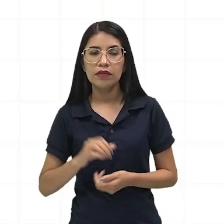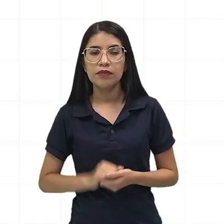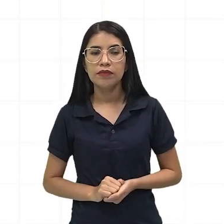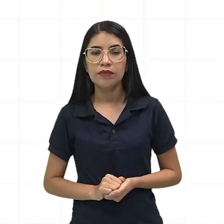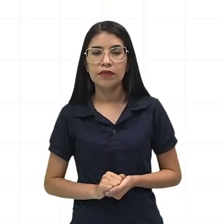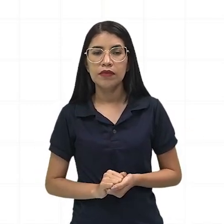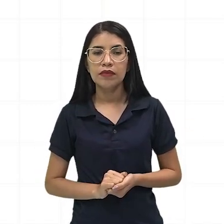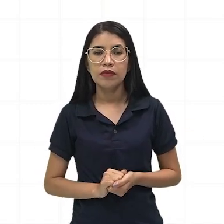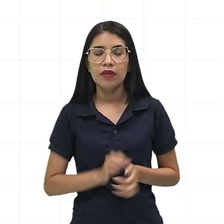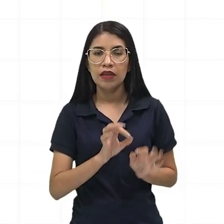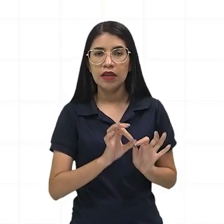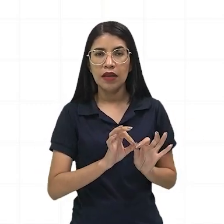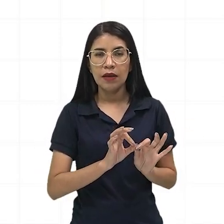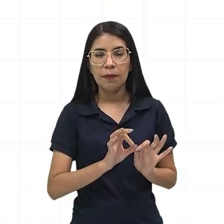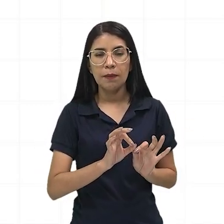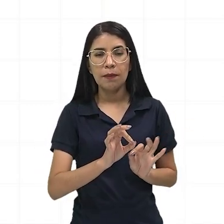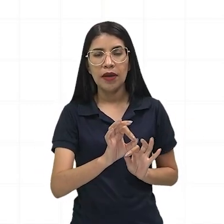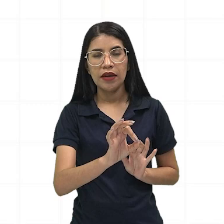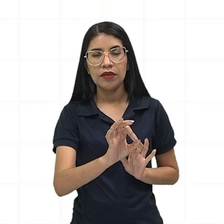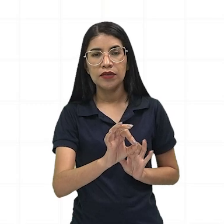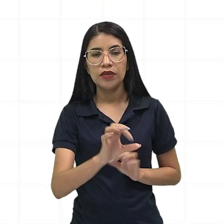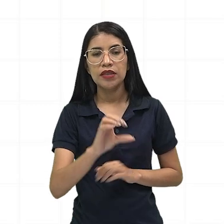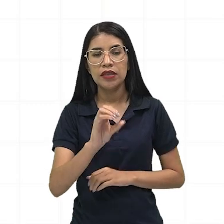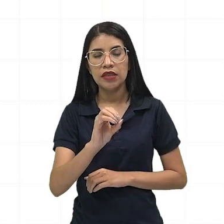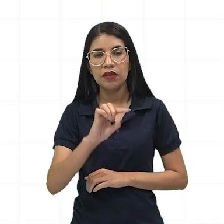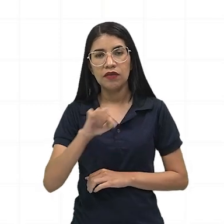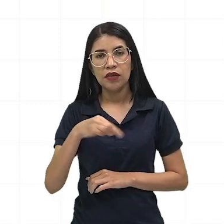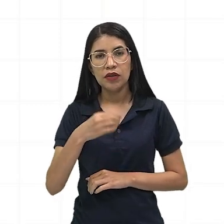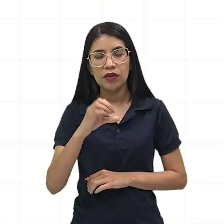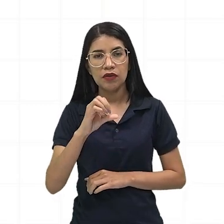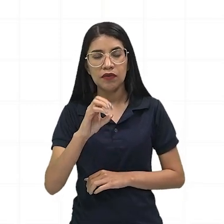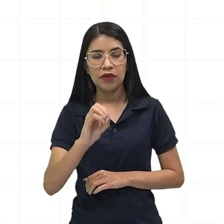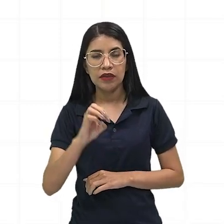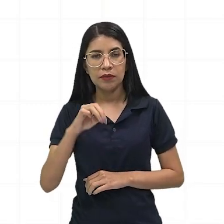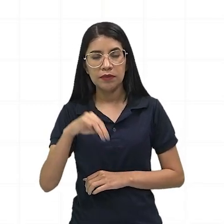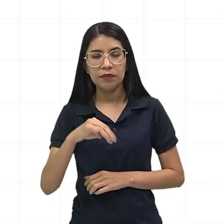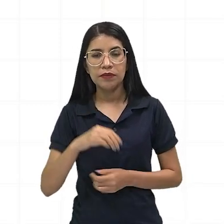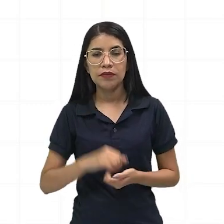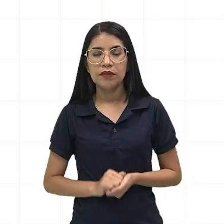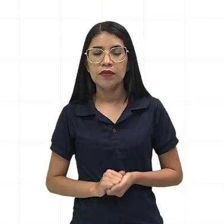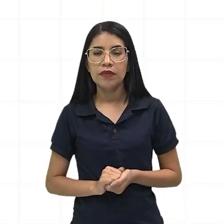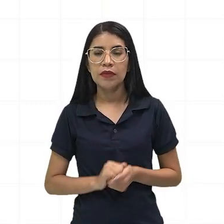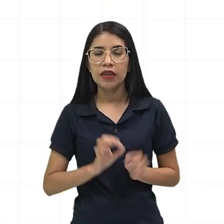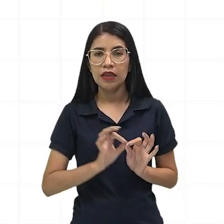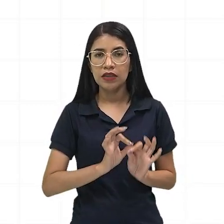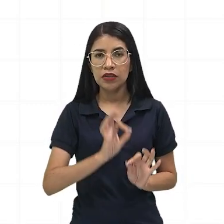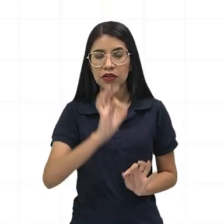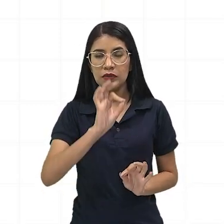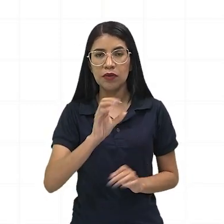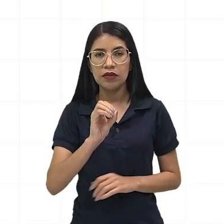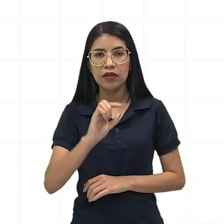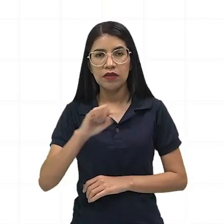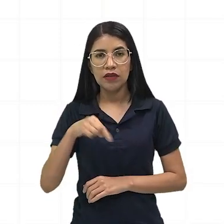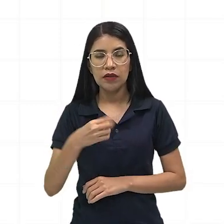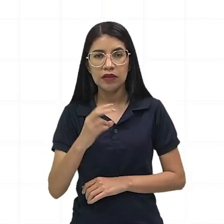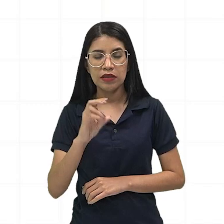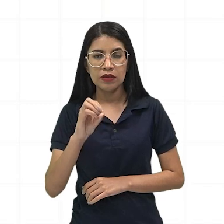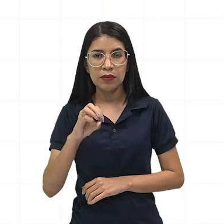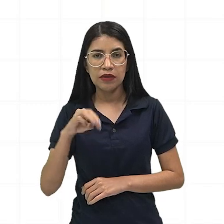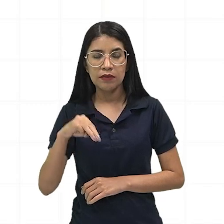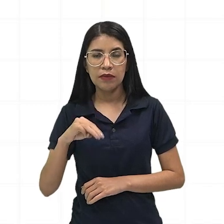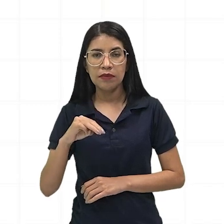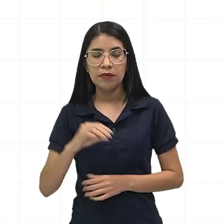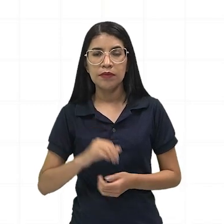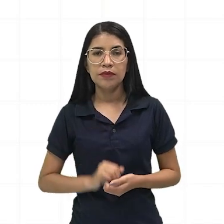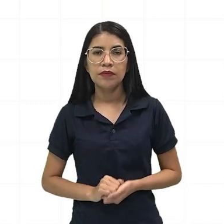90, né, 0,90 metros, né, que é 90 centímetros de largura, e meio metro, né, 0,50 metros